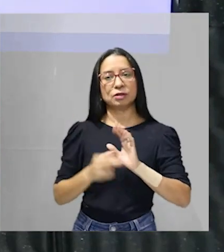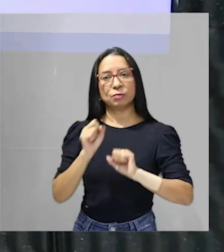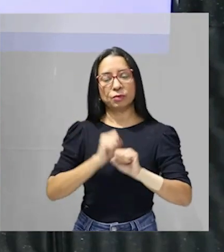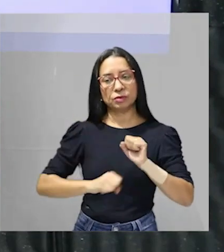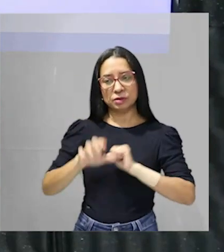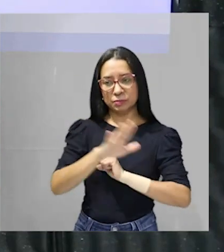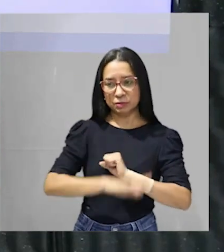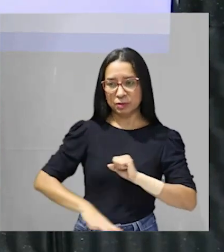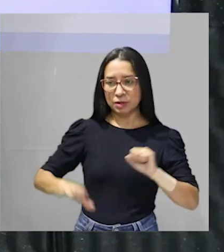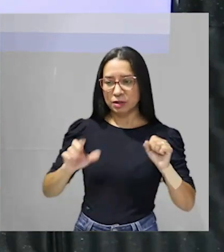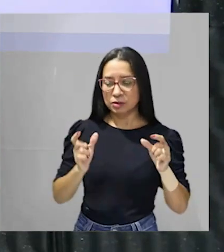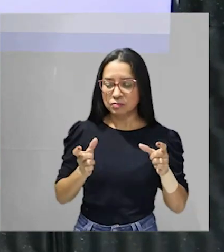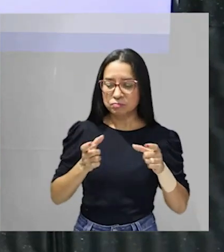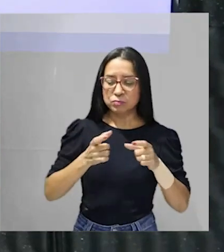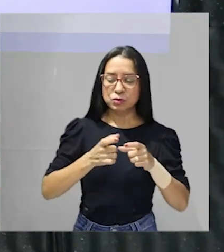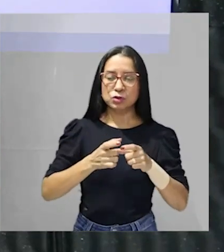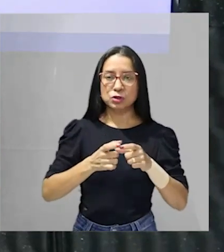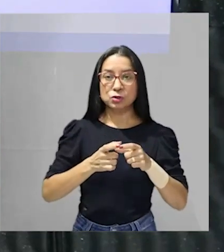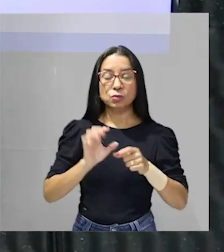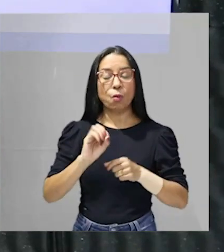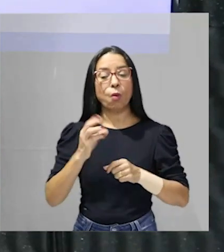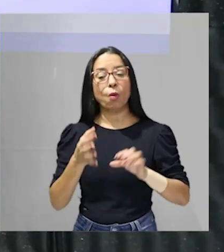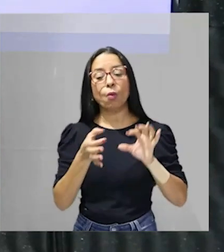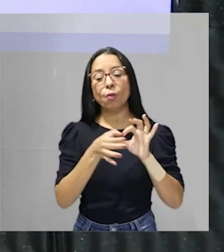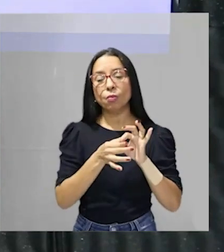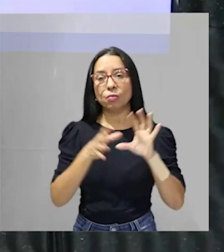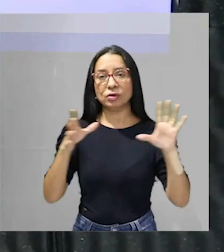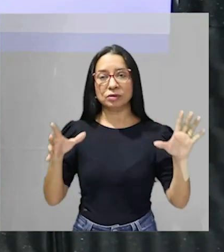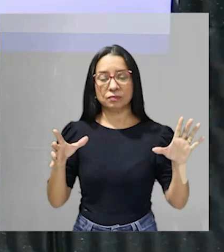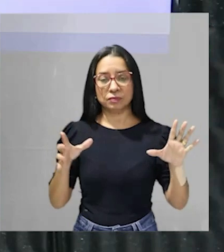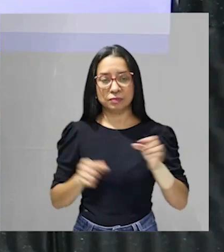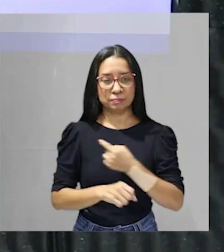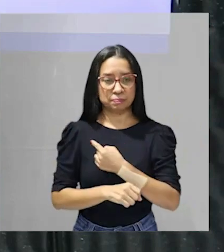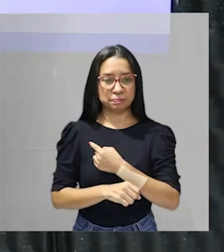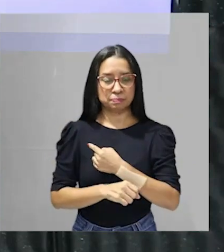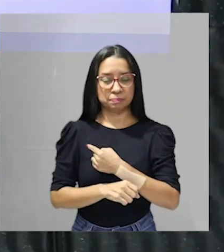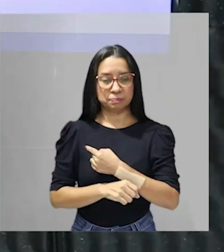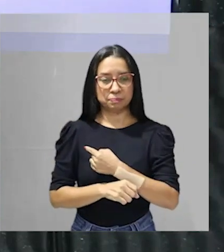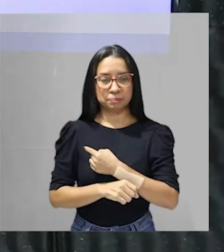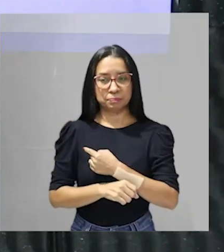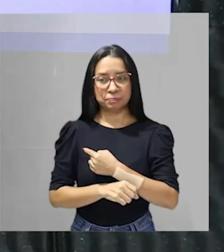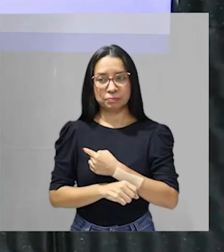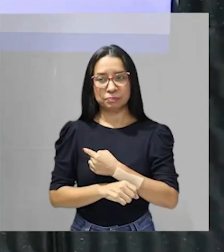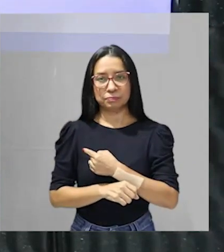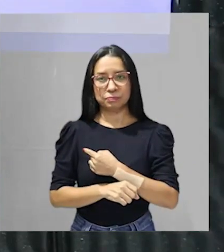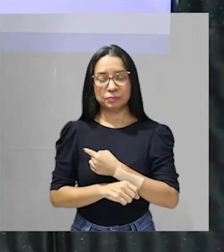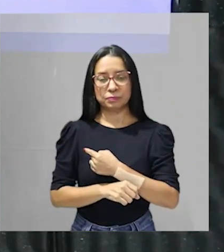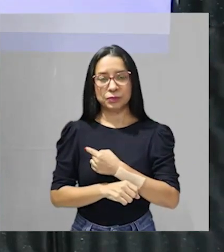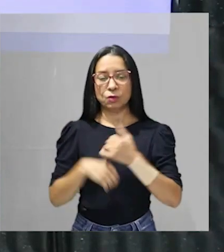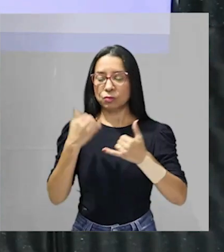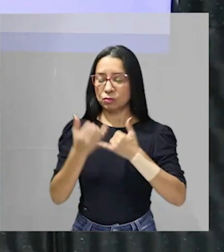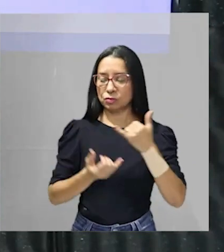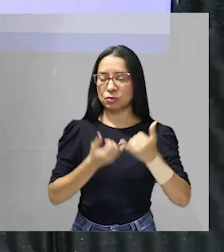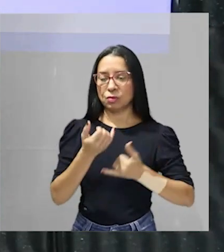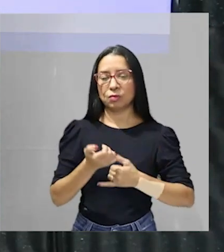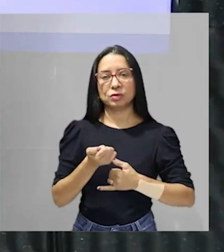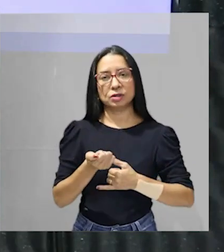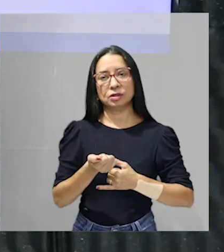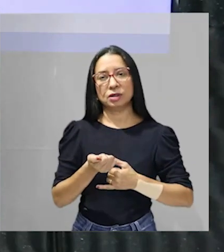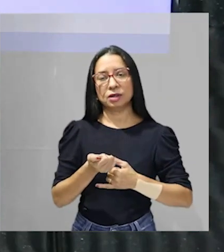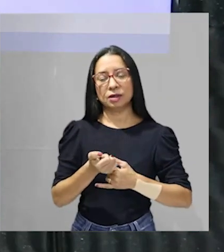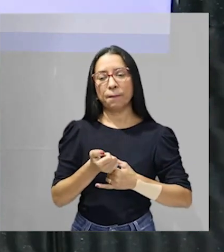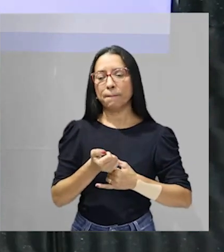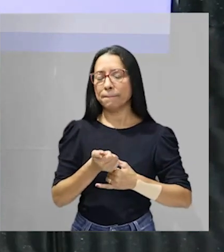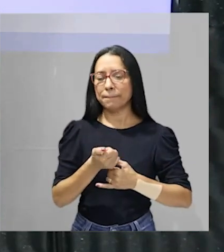restrito ou livre Geralmente os jogos têm poucas regras e estas tendem